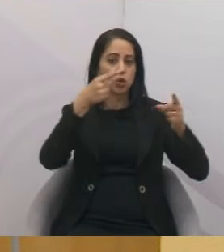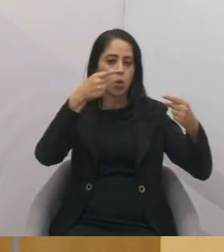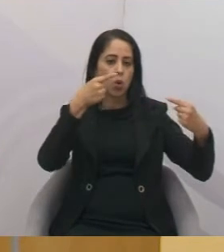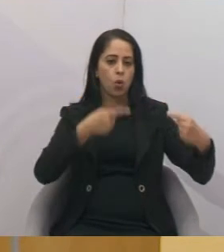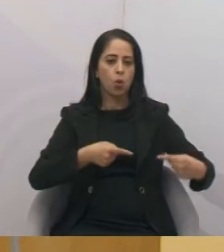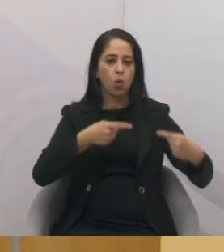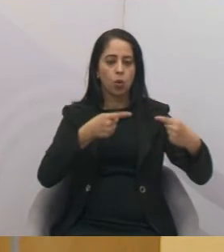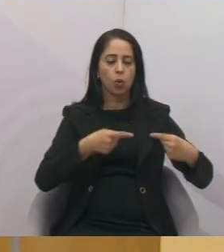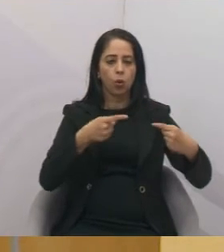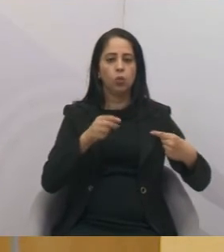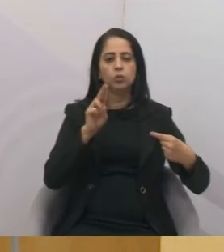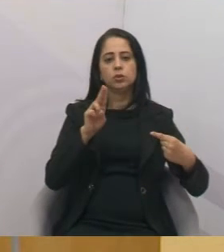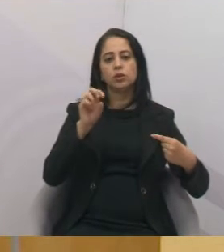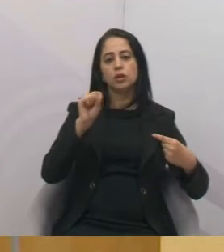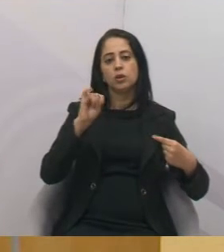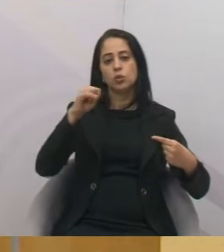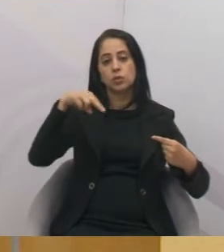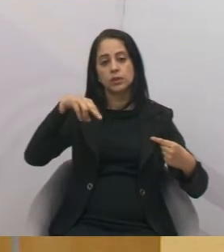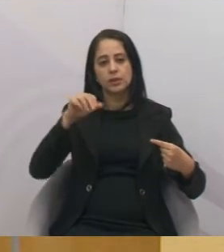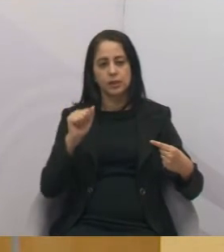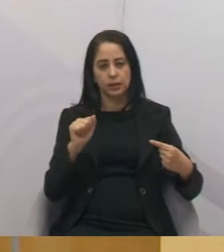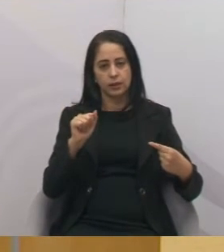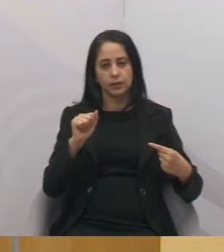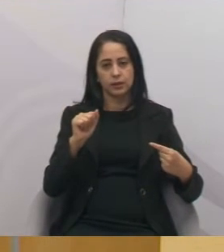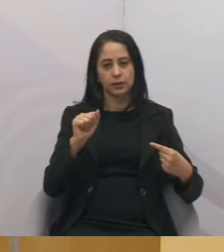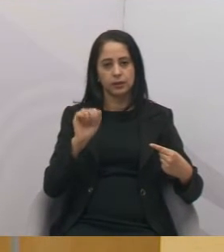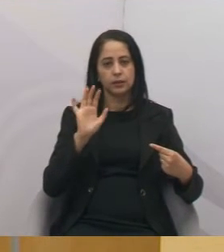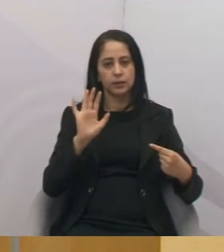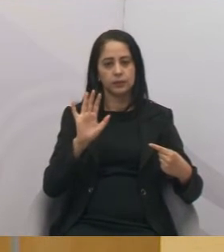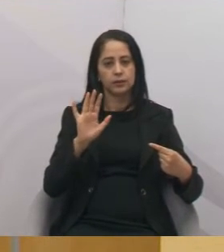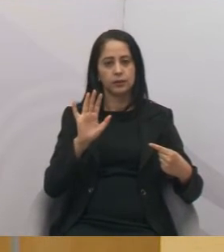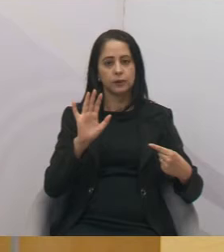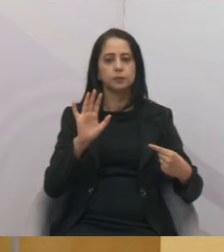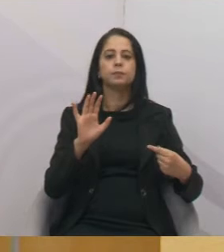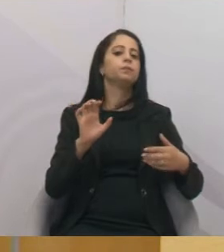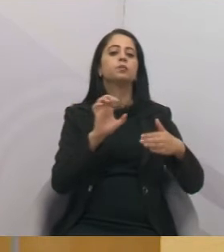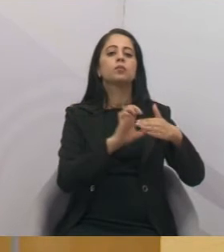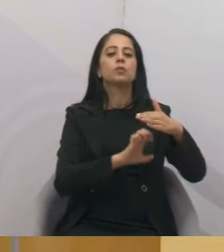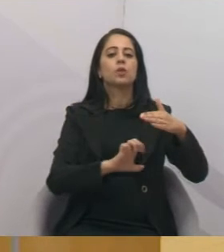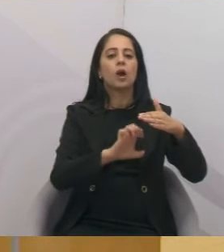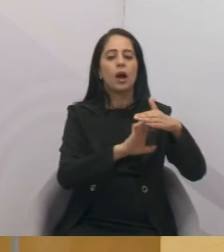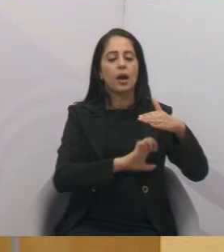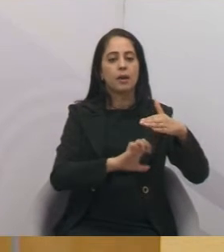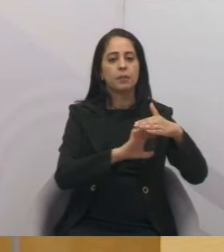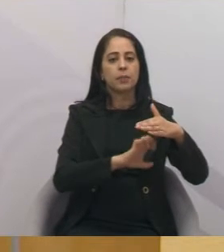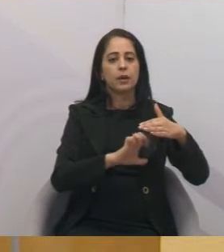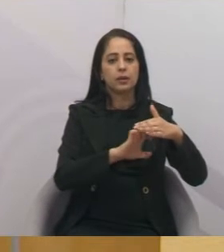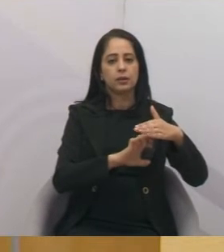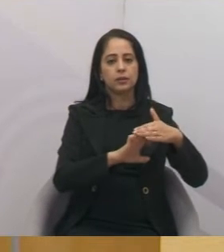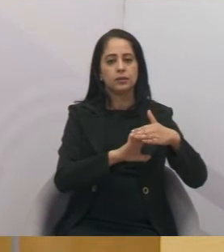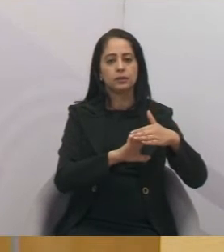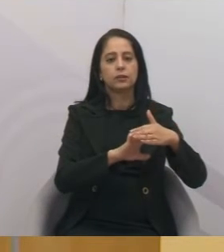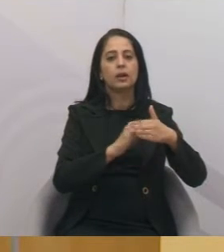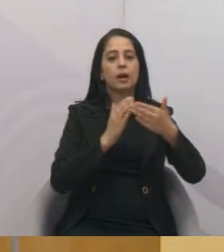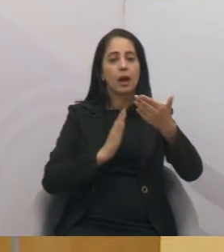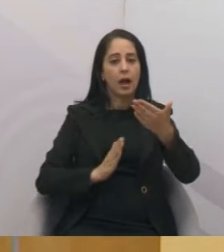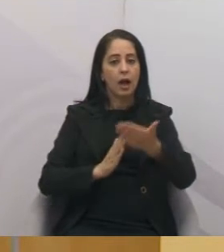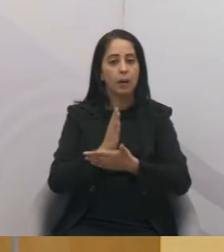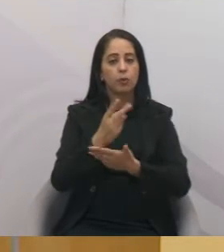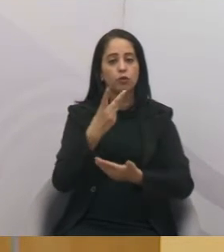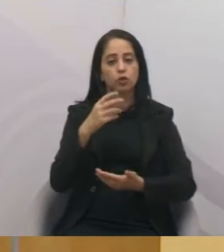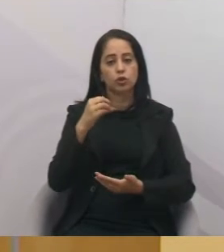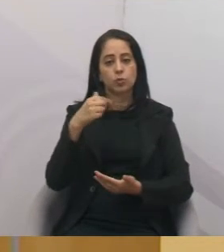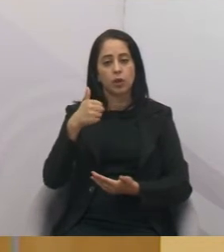nossa cidade. A empresa ambiental, ela fez um aditamento no contrato no ano de 2014, que foi aprovado aqui pela